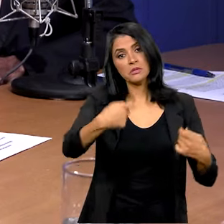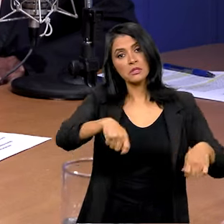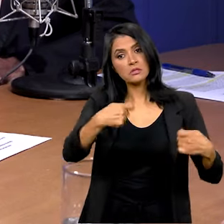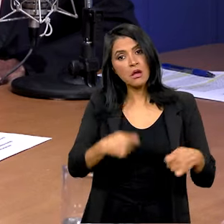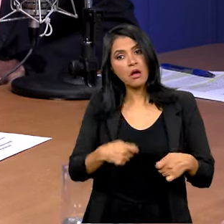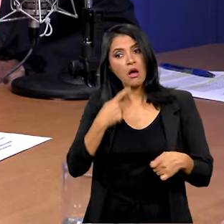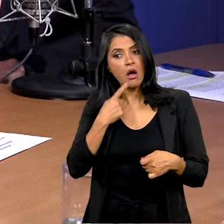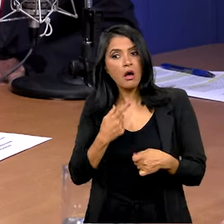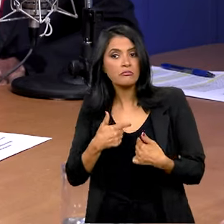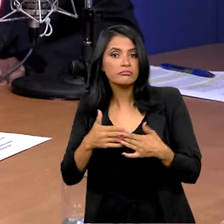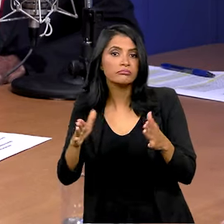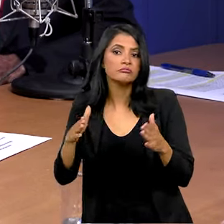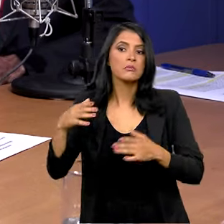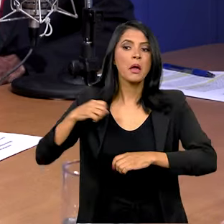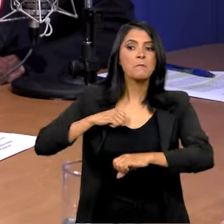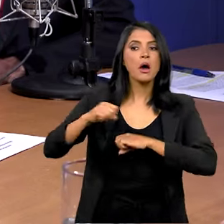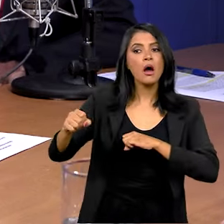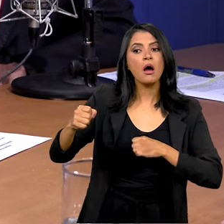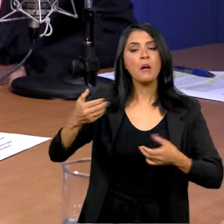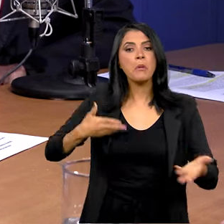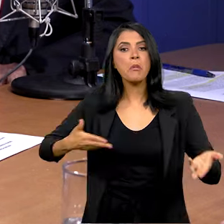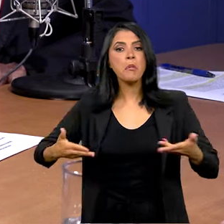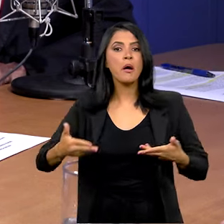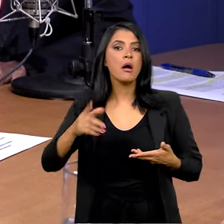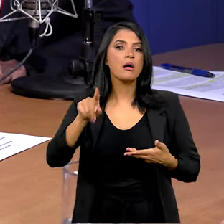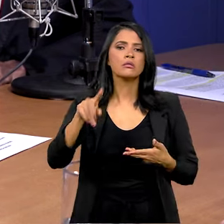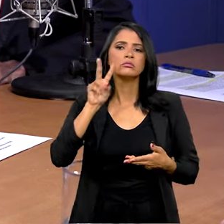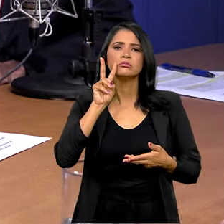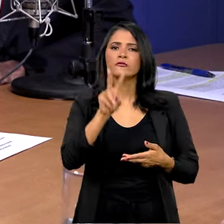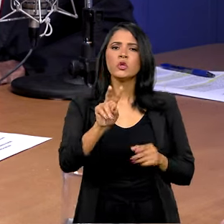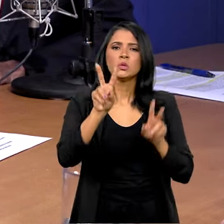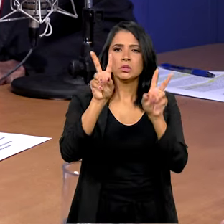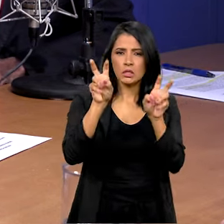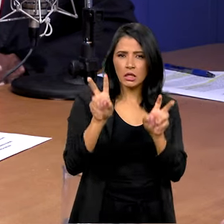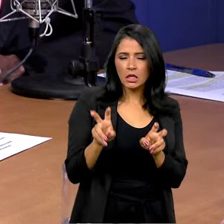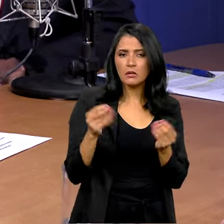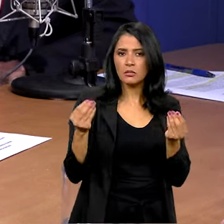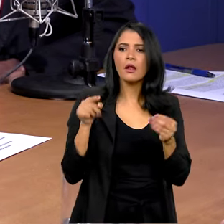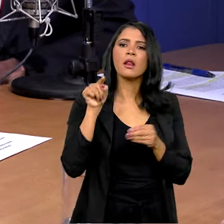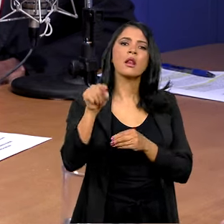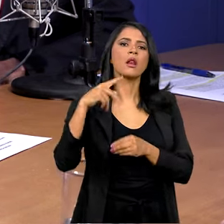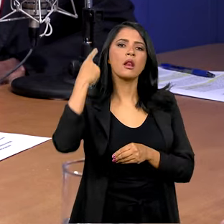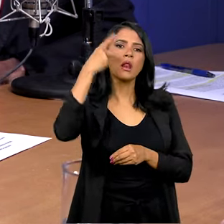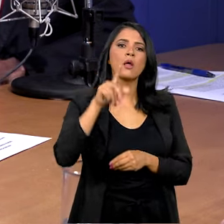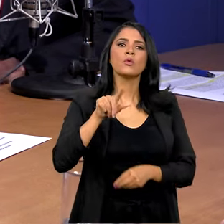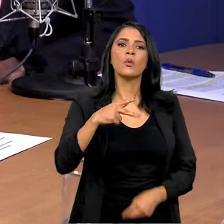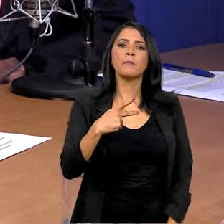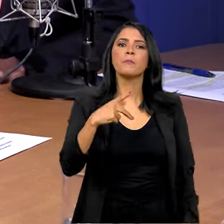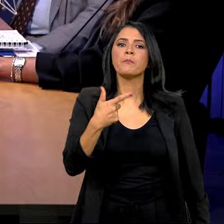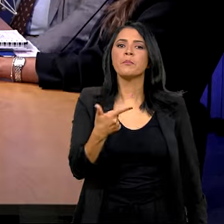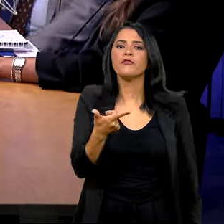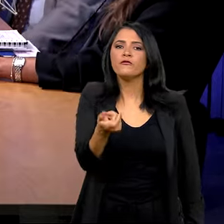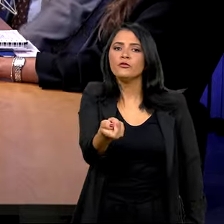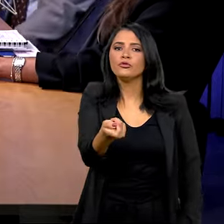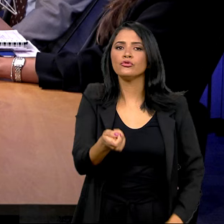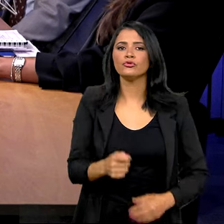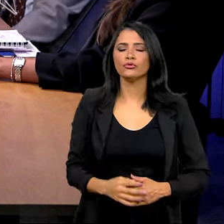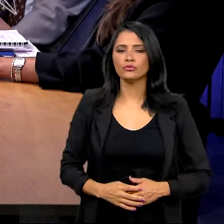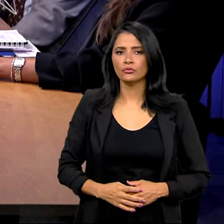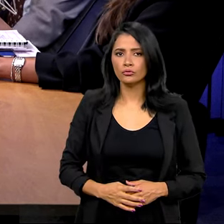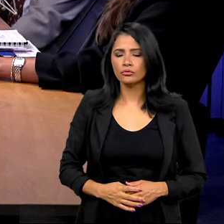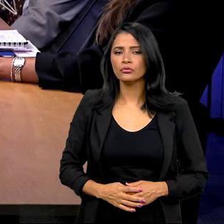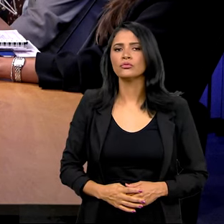caso promover debates como é que vocês viram esse tema sendo abordado no p20